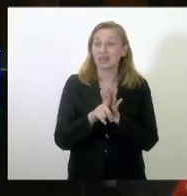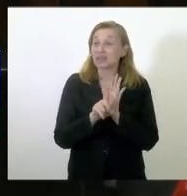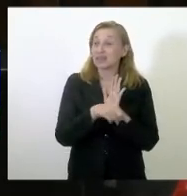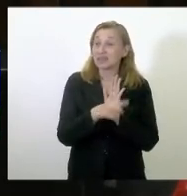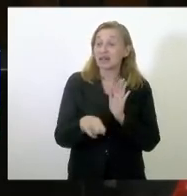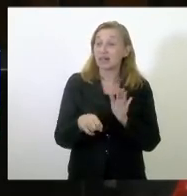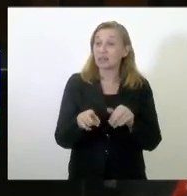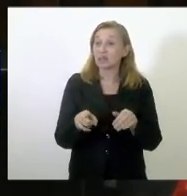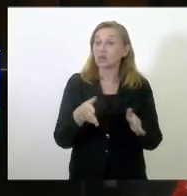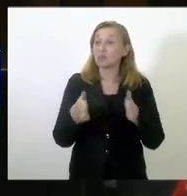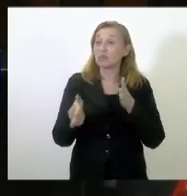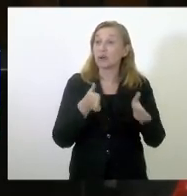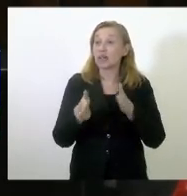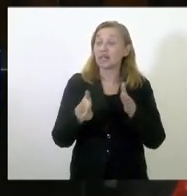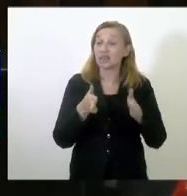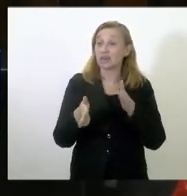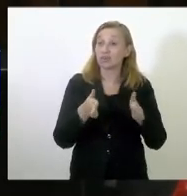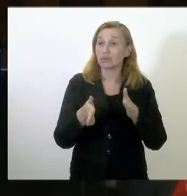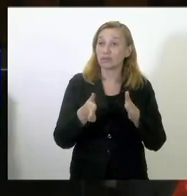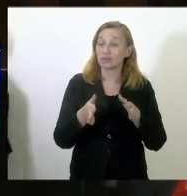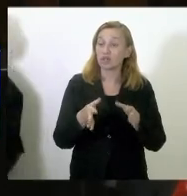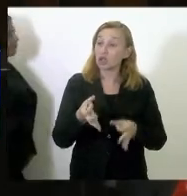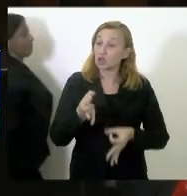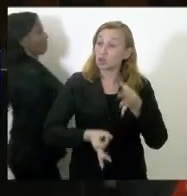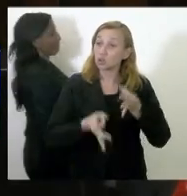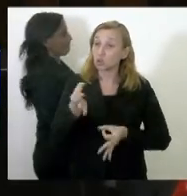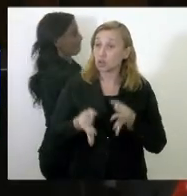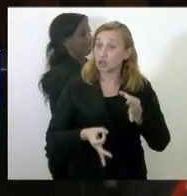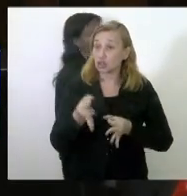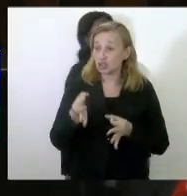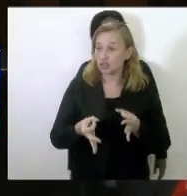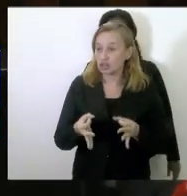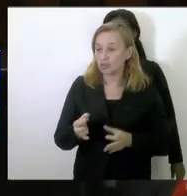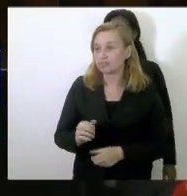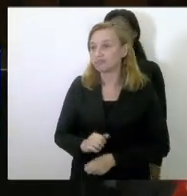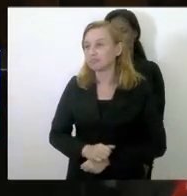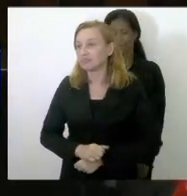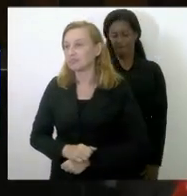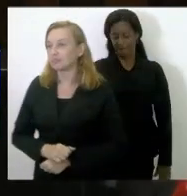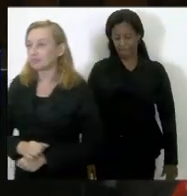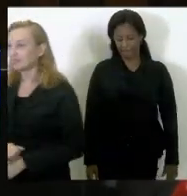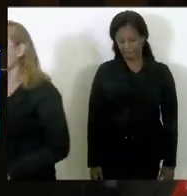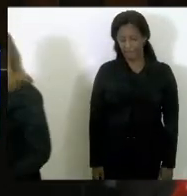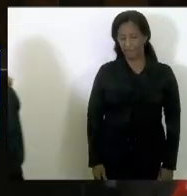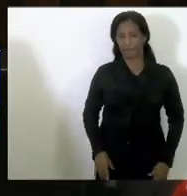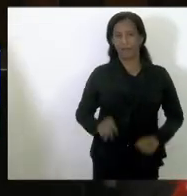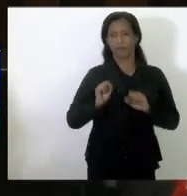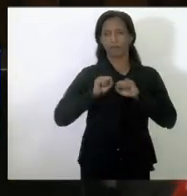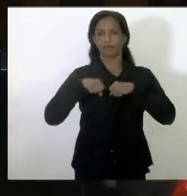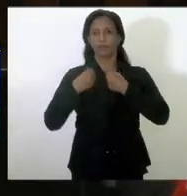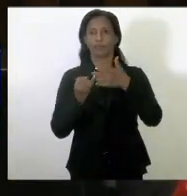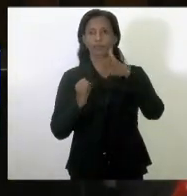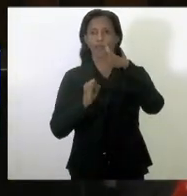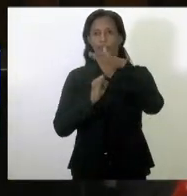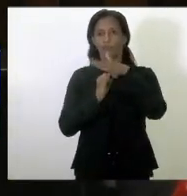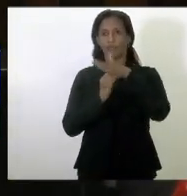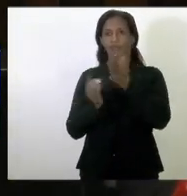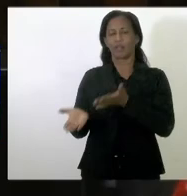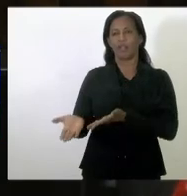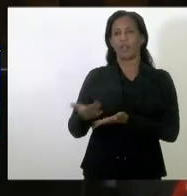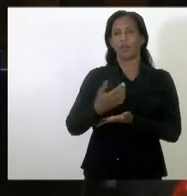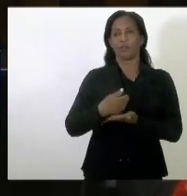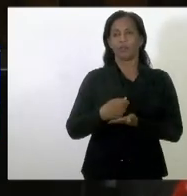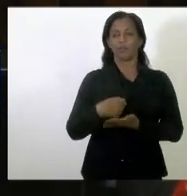concursado, dando garantia jurídica. Muito se fala no fortalecimento das instituições, na recuperação do Estado do Rio de